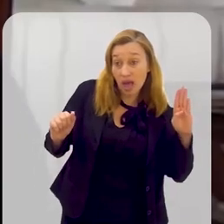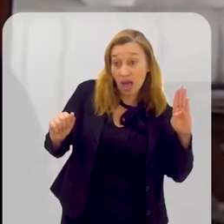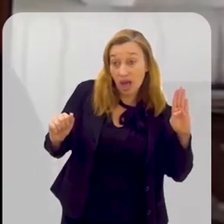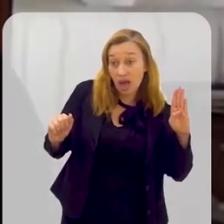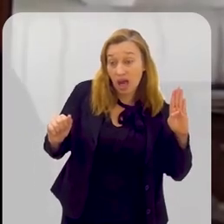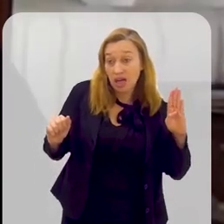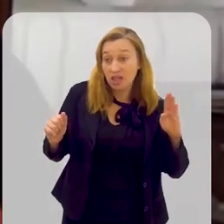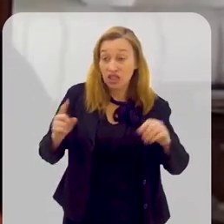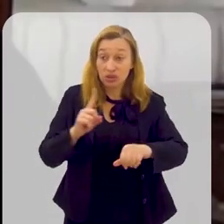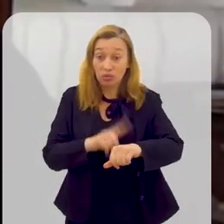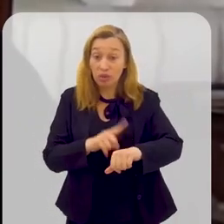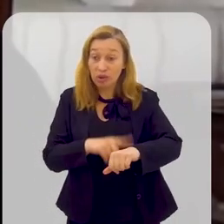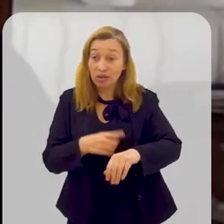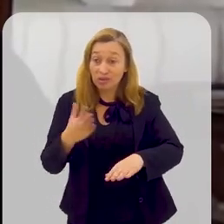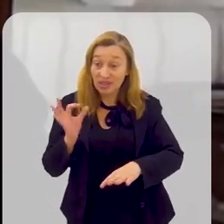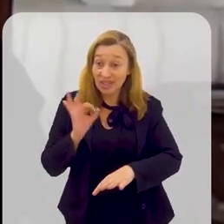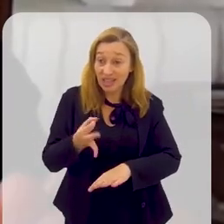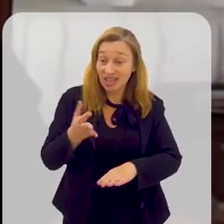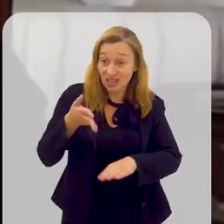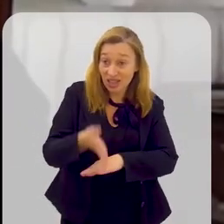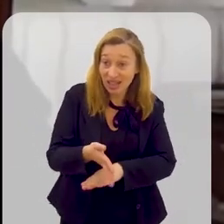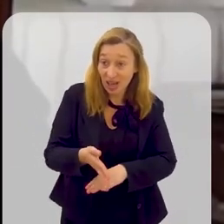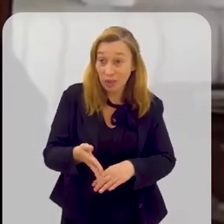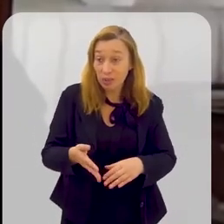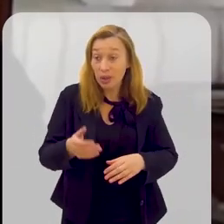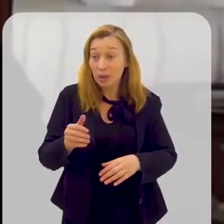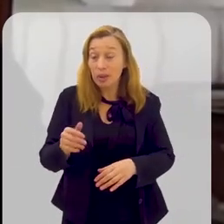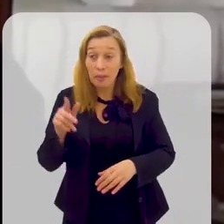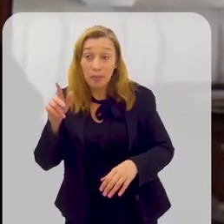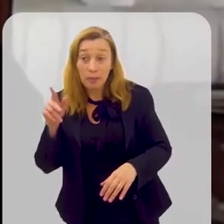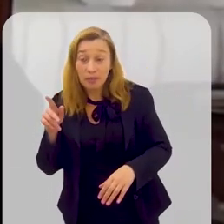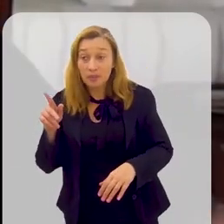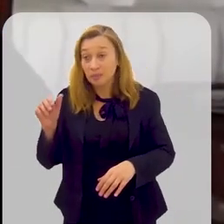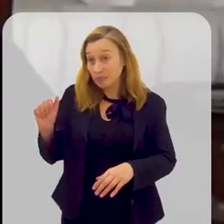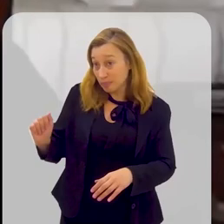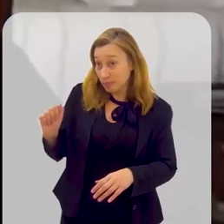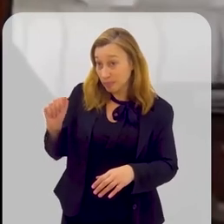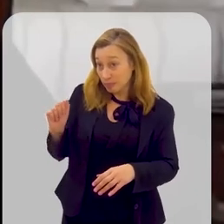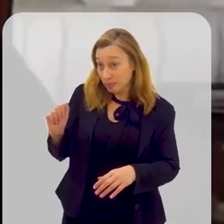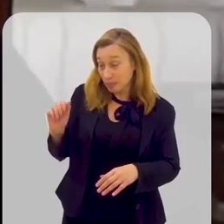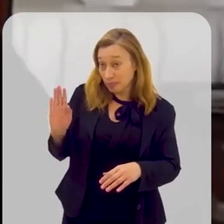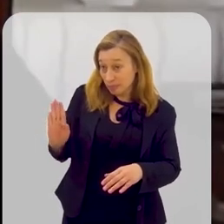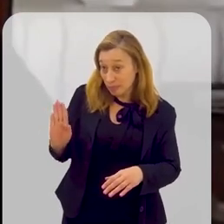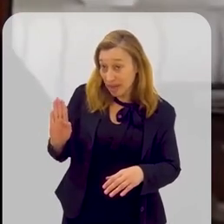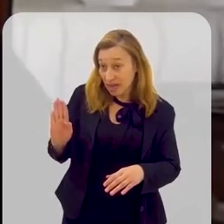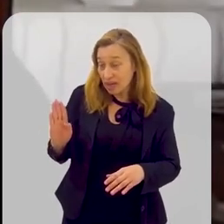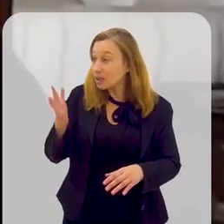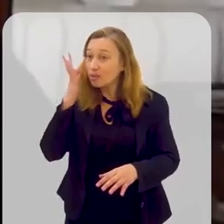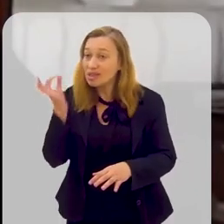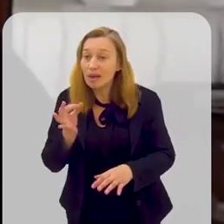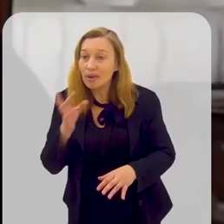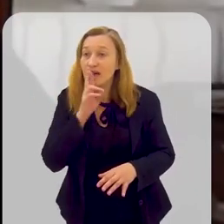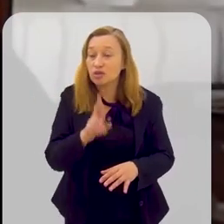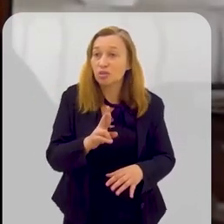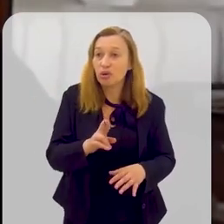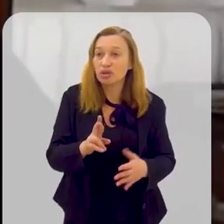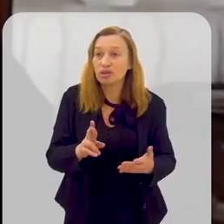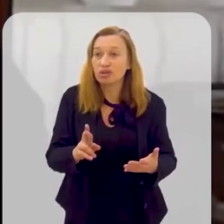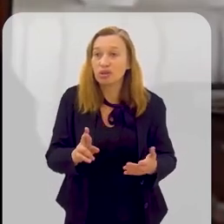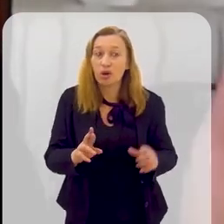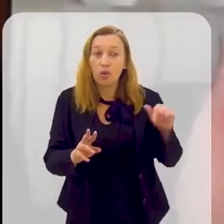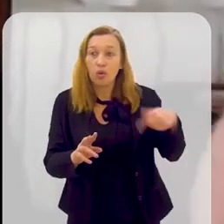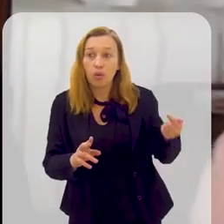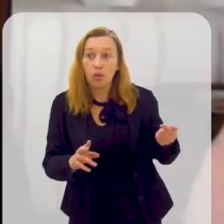estudo as aulas de número par e chegava na hora uma questão relativa com a estampar o rapaz que tinha estudado o par não sabia